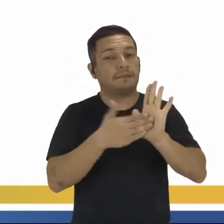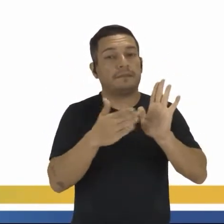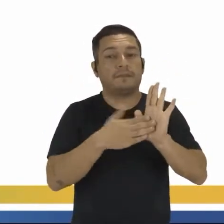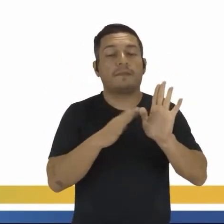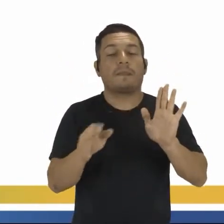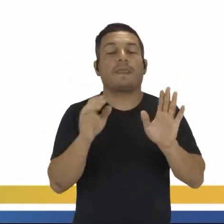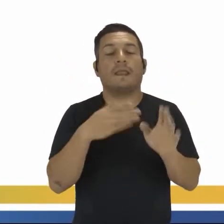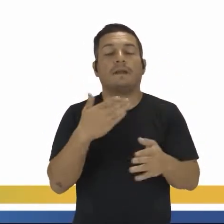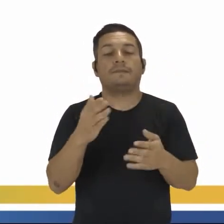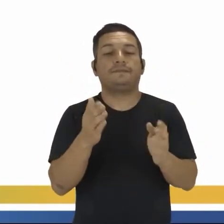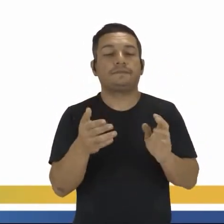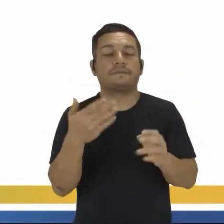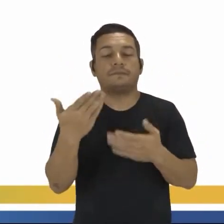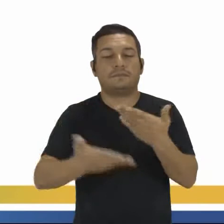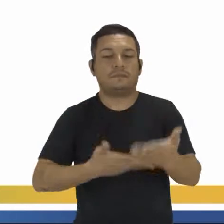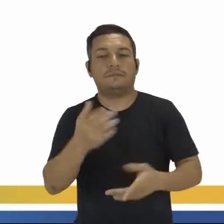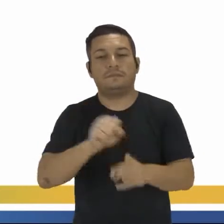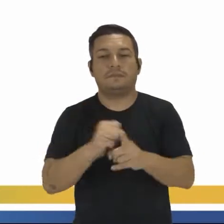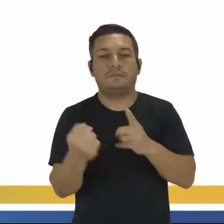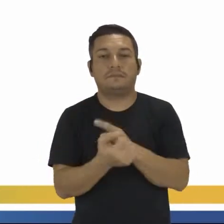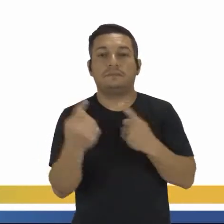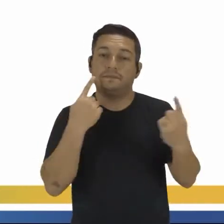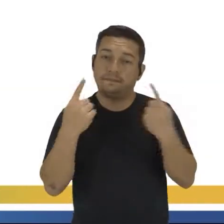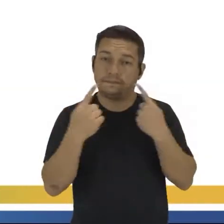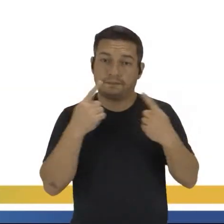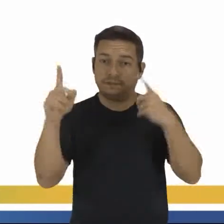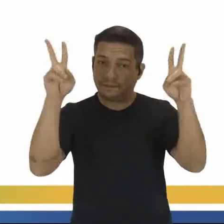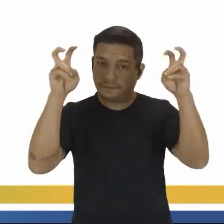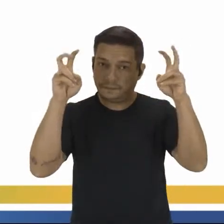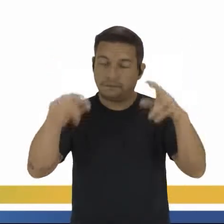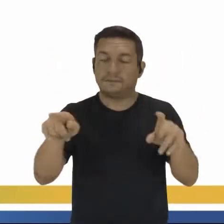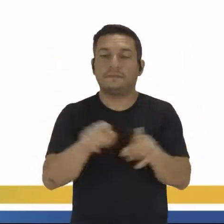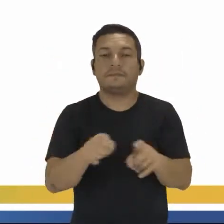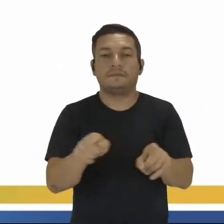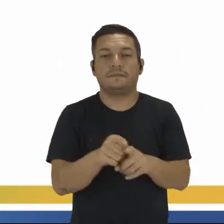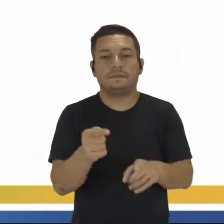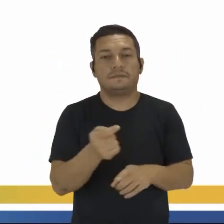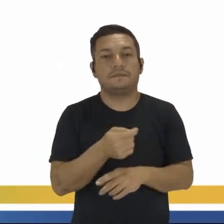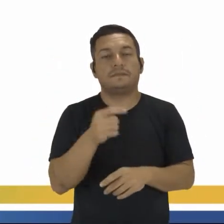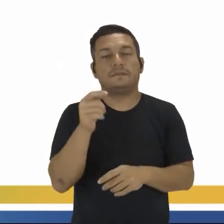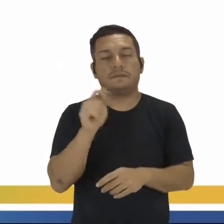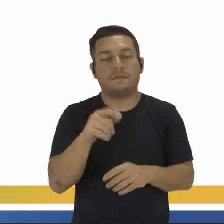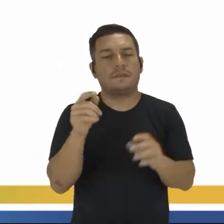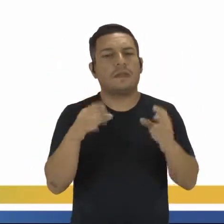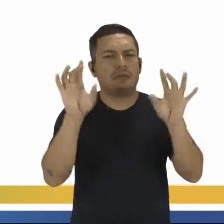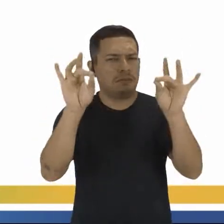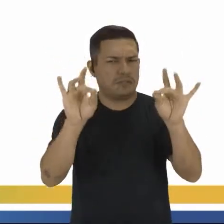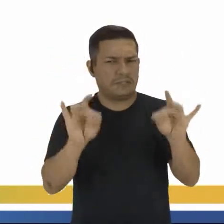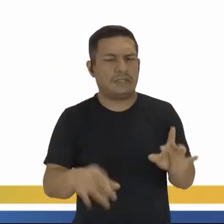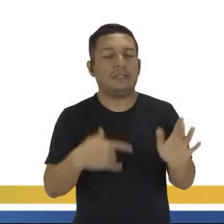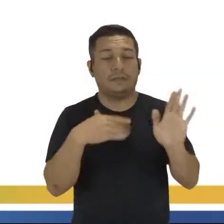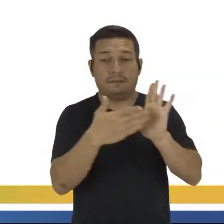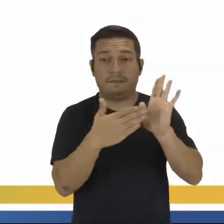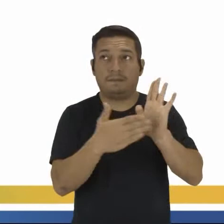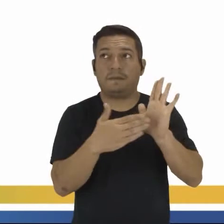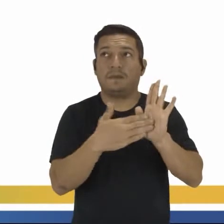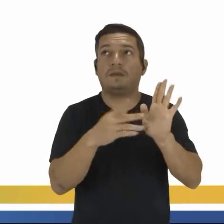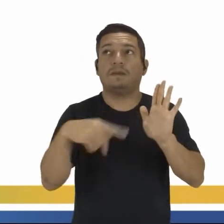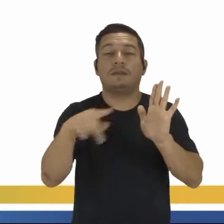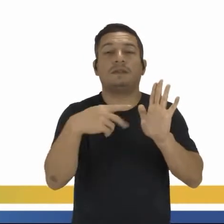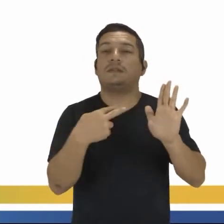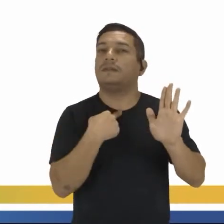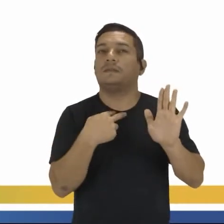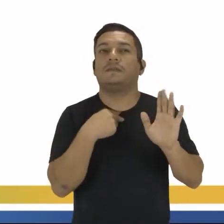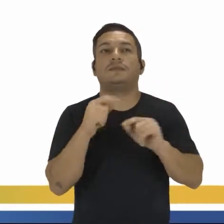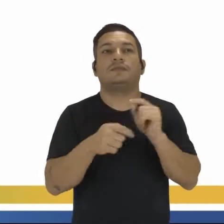intervenção social para o problema debatido. Friso novamente que quanto mais detalhada for essa proposta, ou seja, você não deve